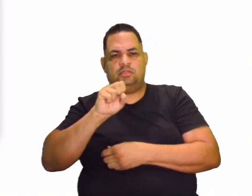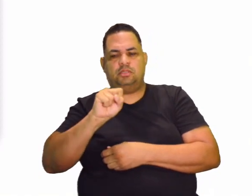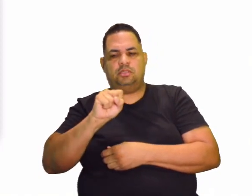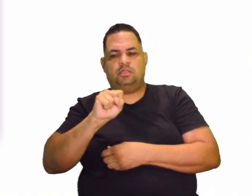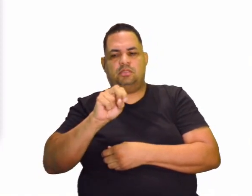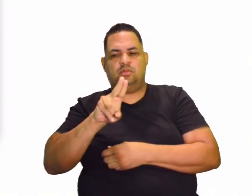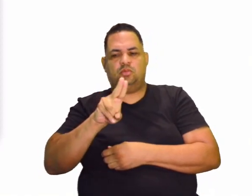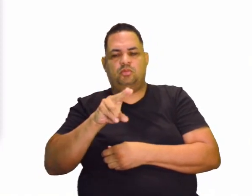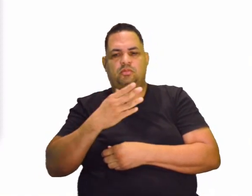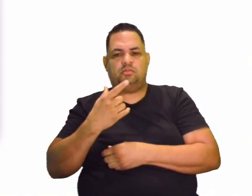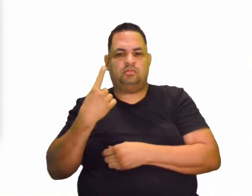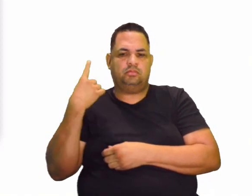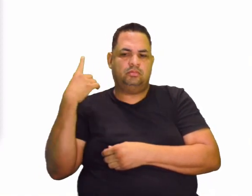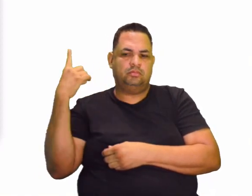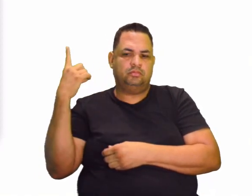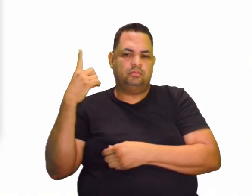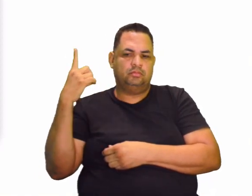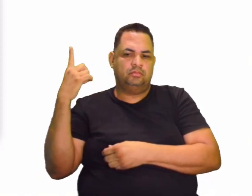ainda, né?